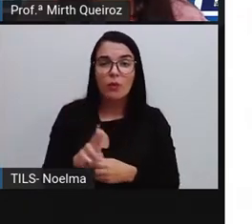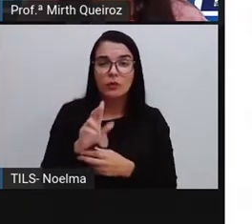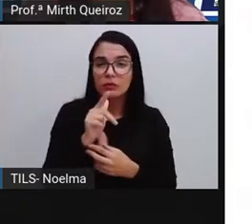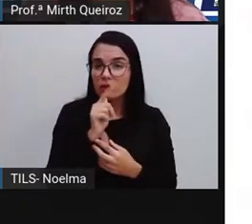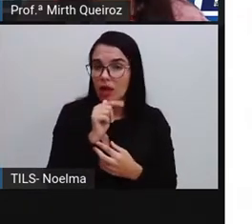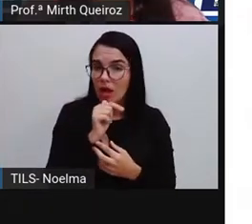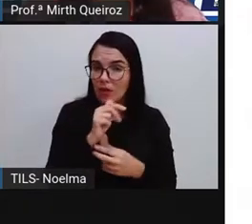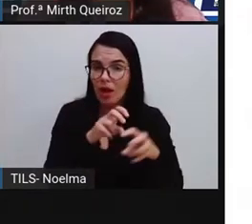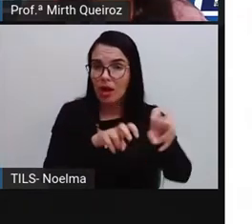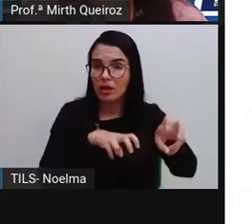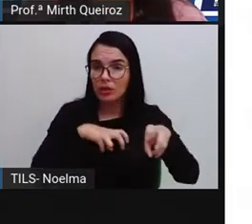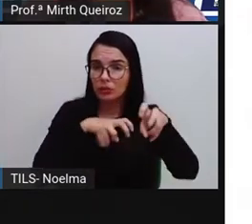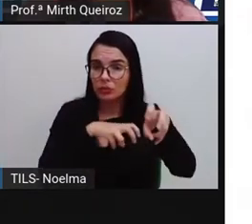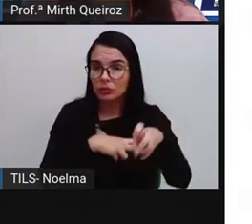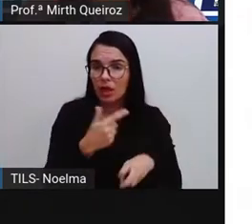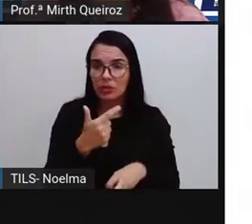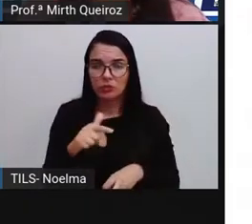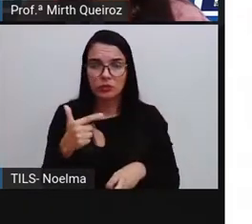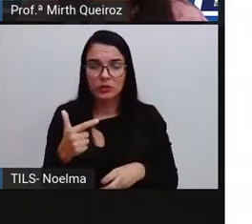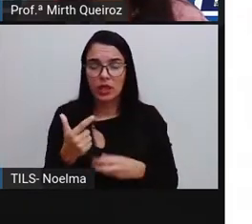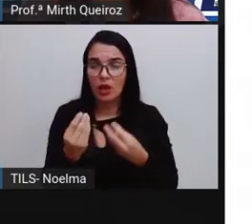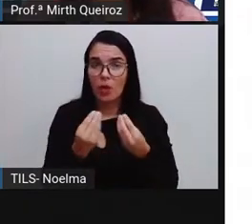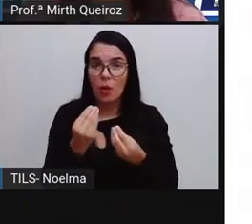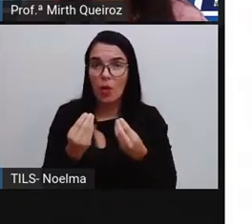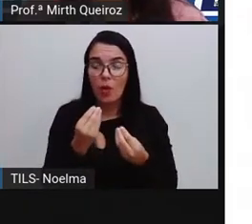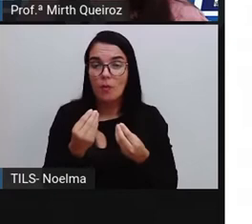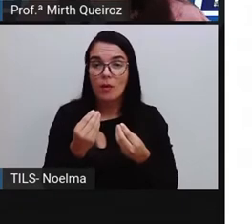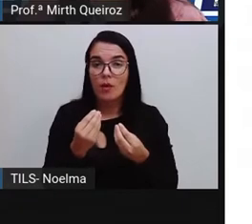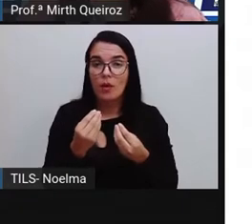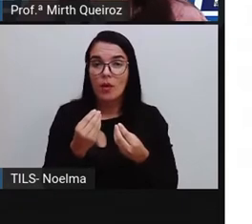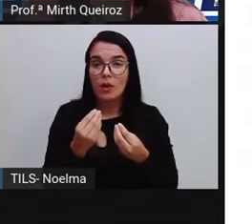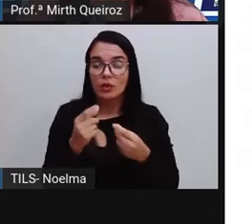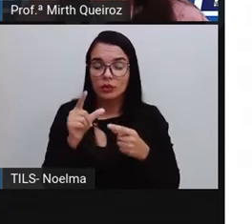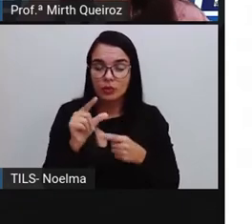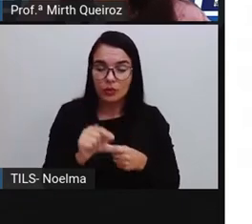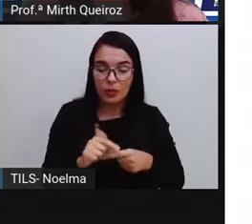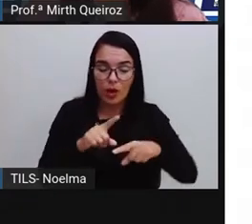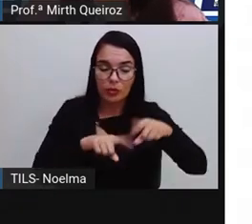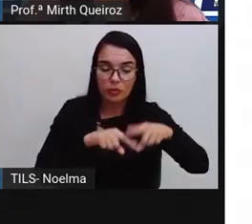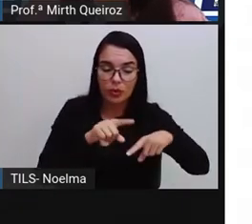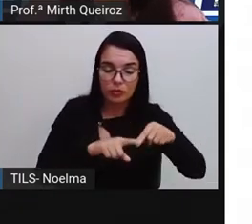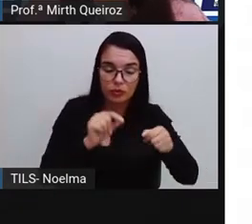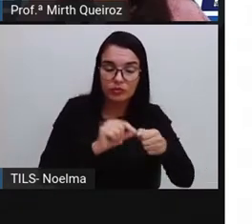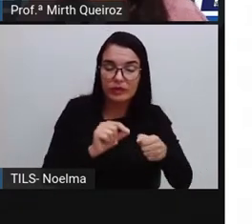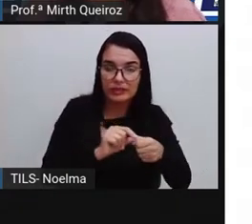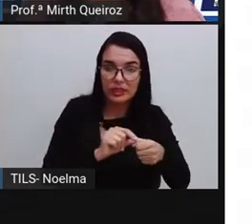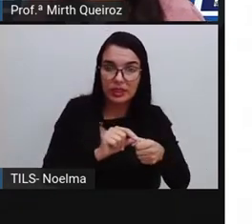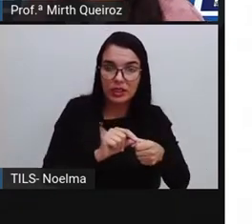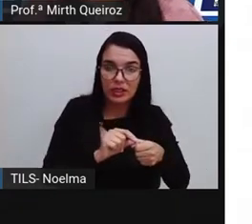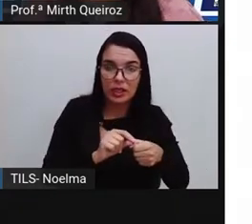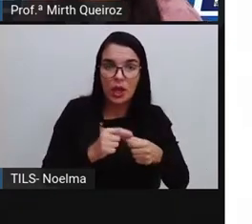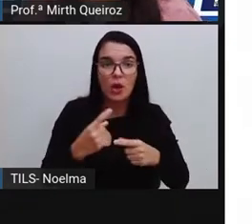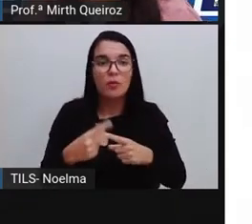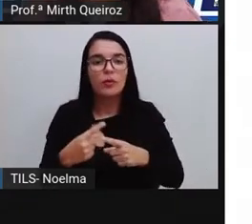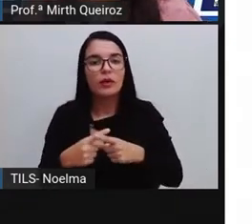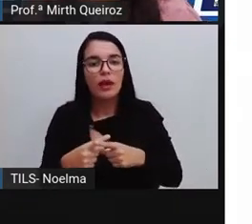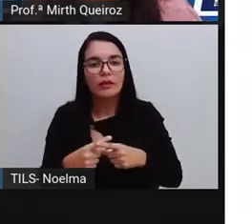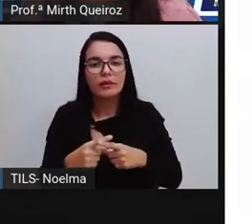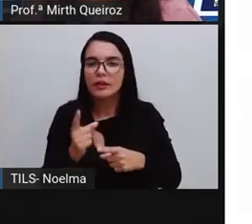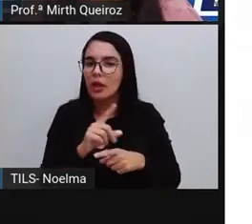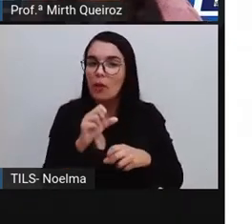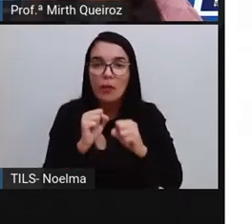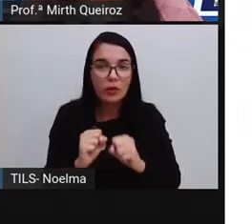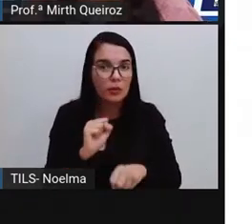consumo de água na agricultura sem que a gente diminua a sua produtividade o que a gente não pode também